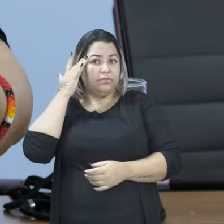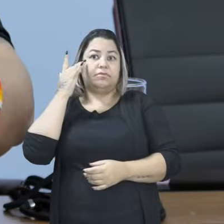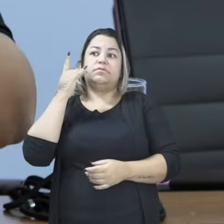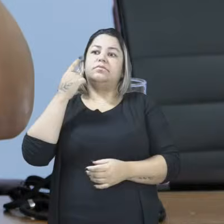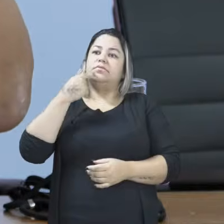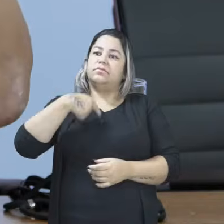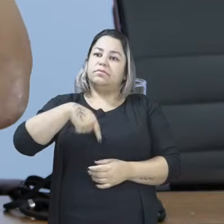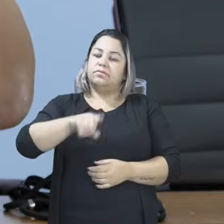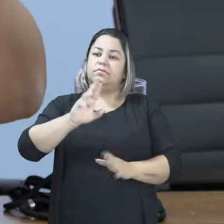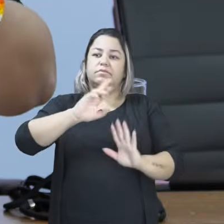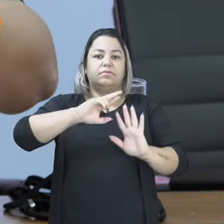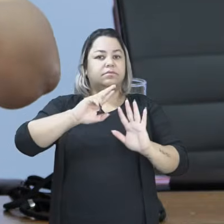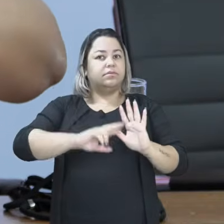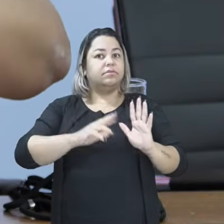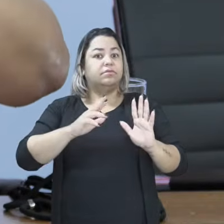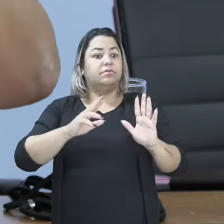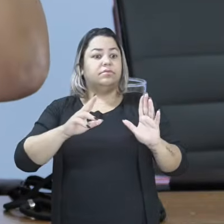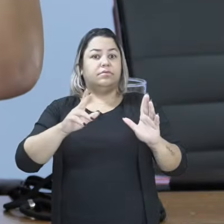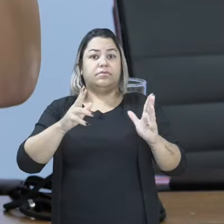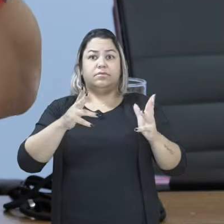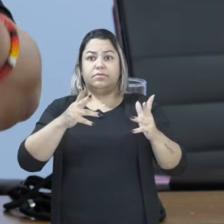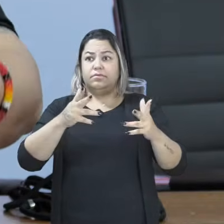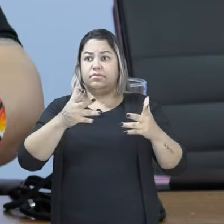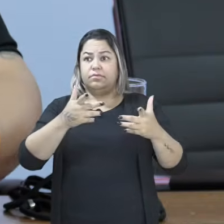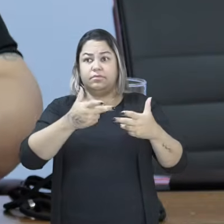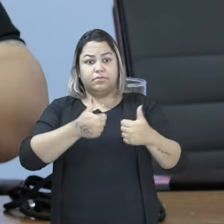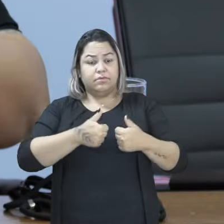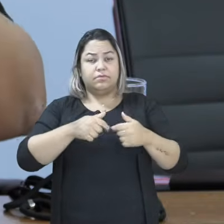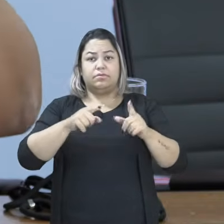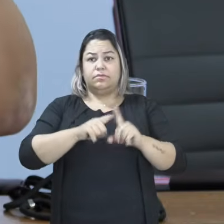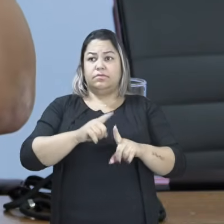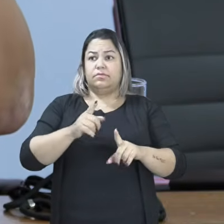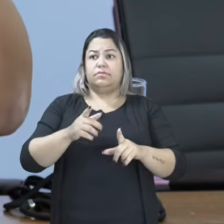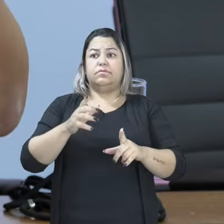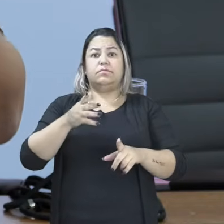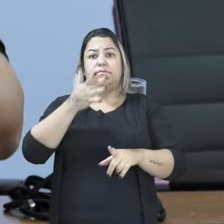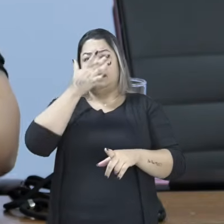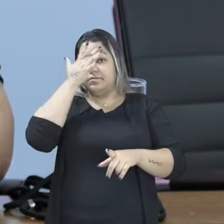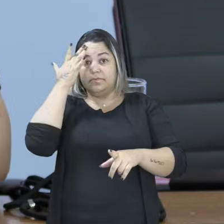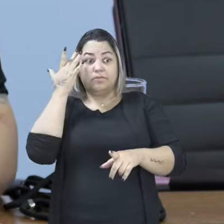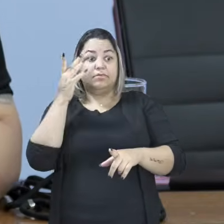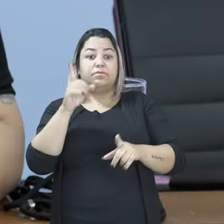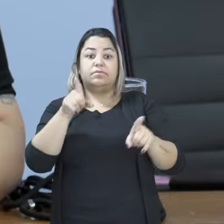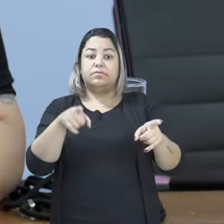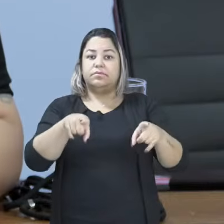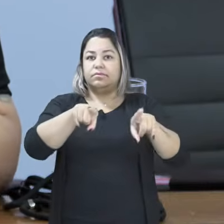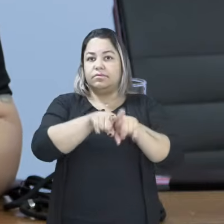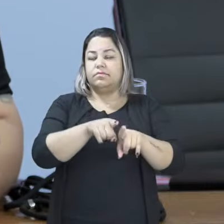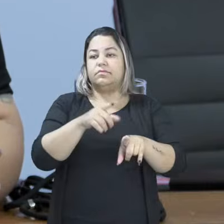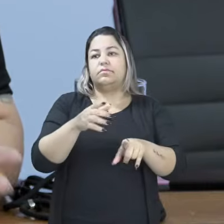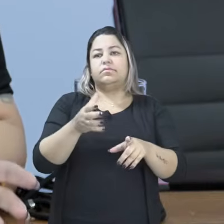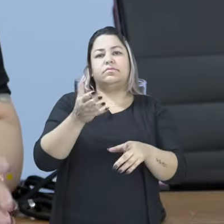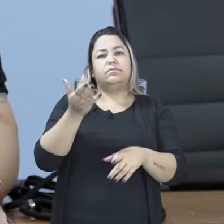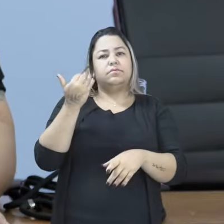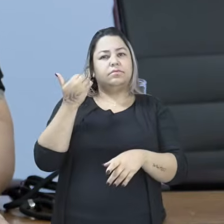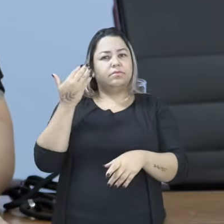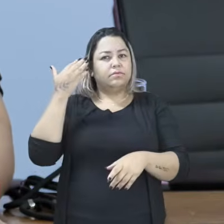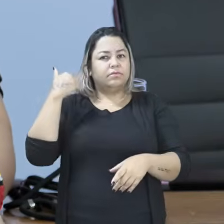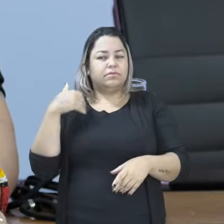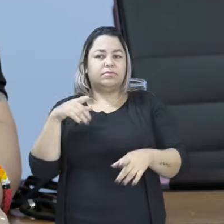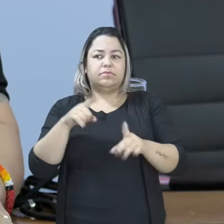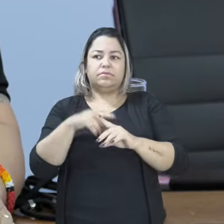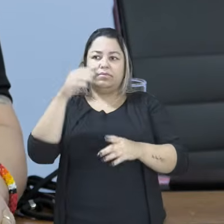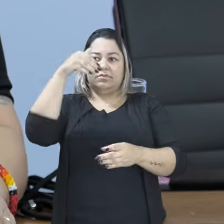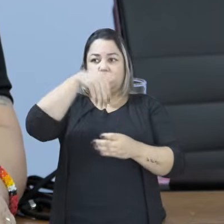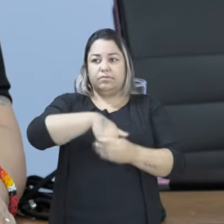muito registro bonito dos filiados mais antigos indo votar, de muitos jovens indo votar, então, para nós, esse é o